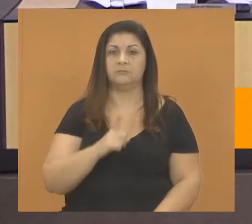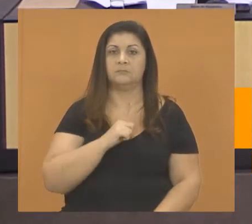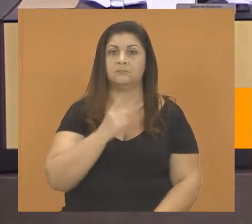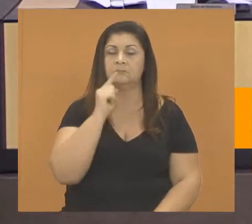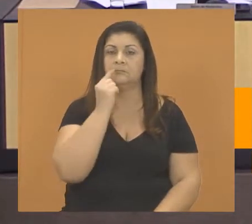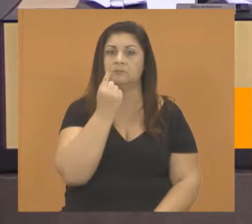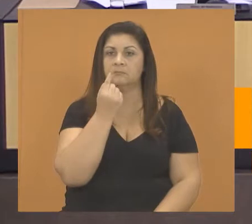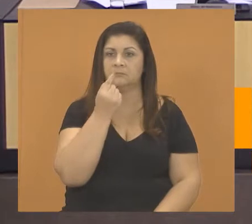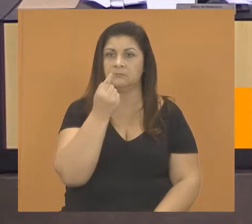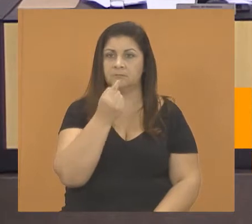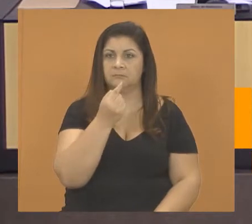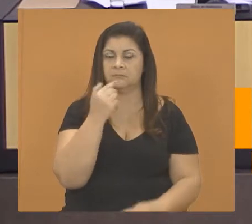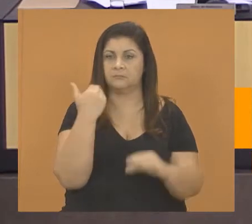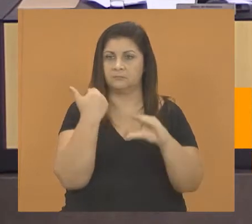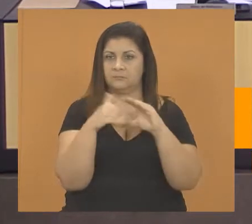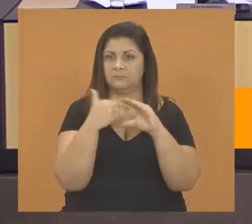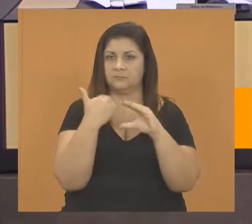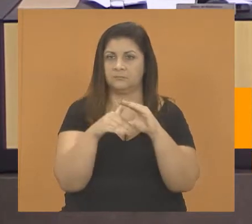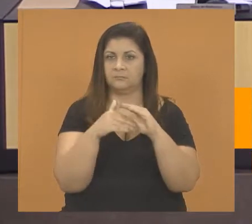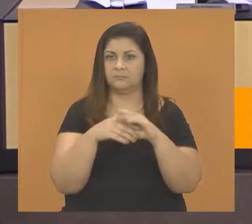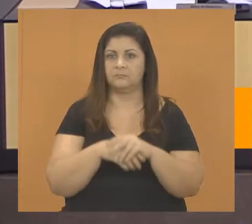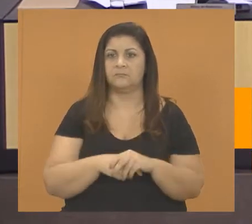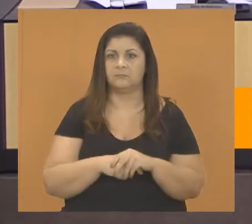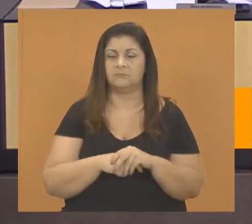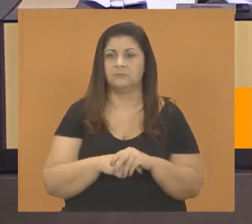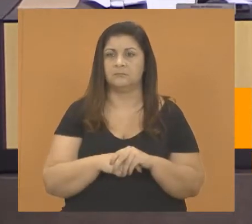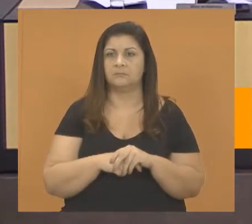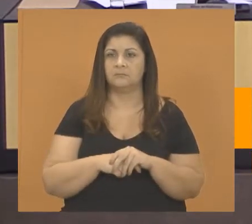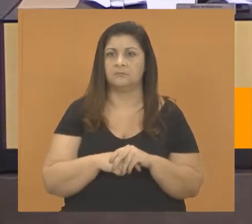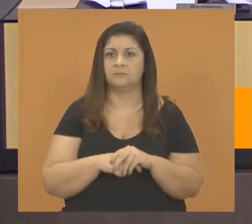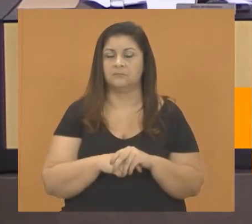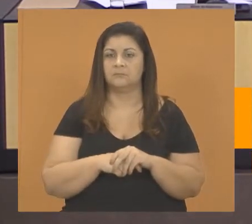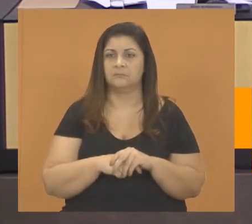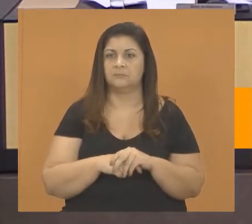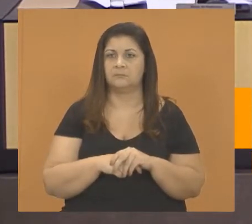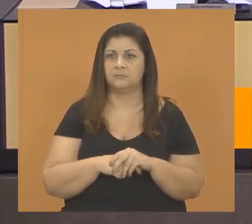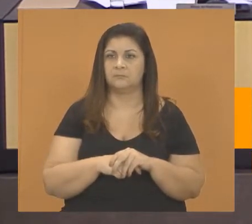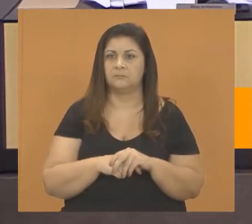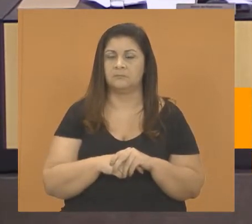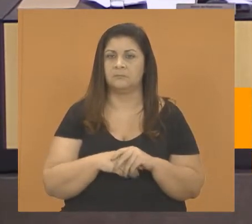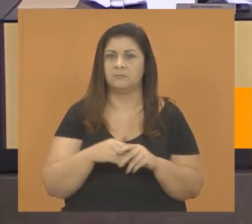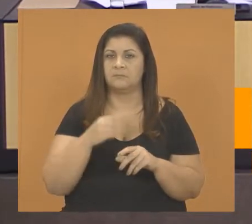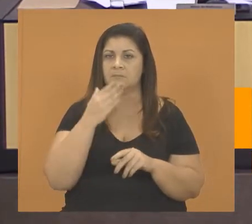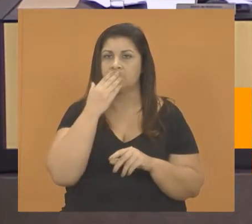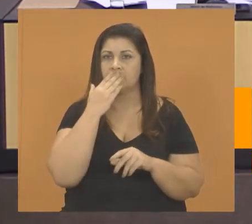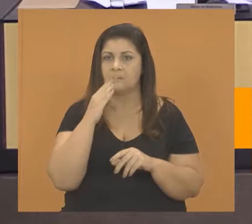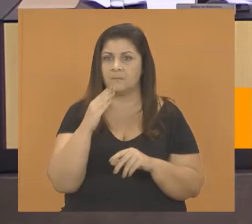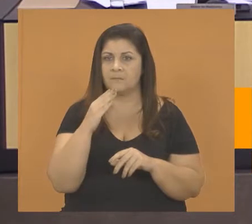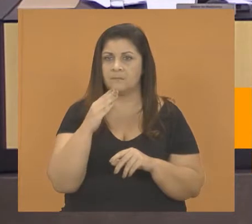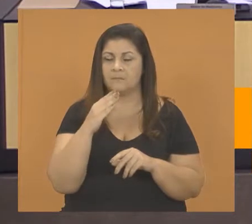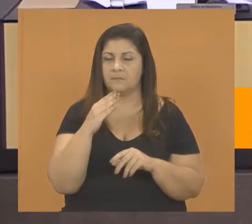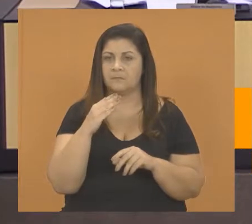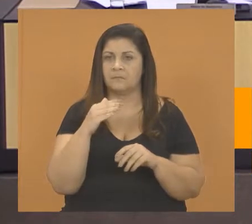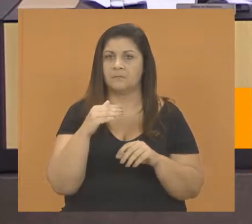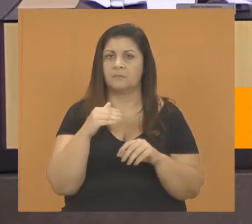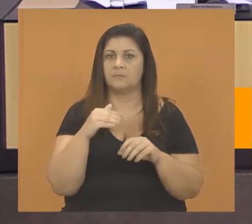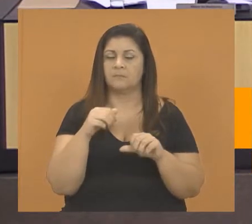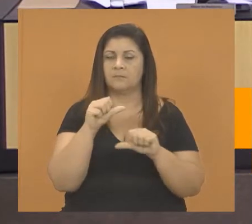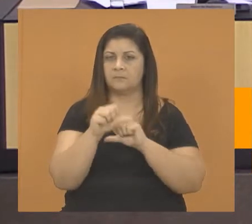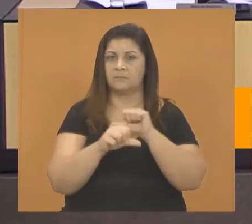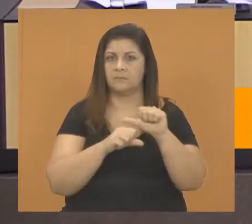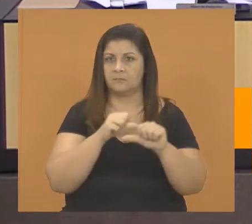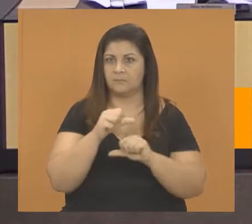monte fica aí não diante do exposto solicito às seguintes modificações onde consta o projeto de lei número